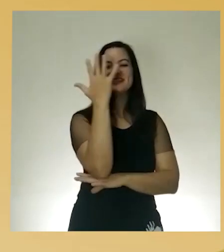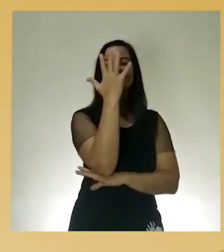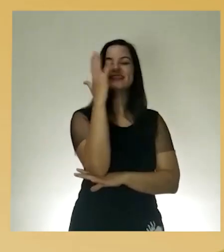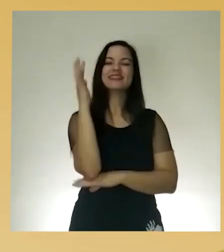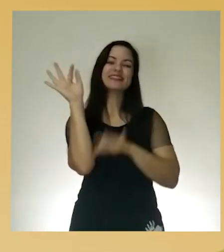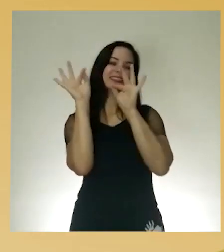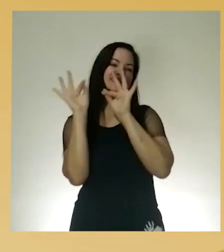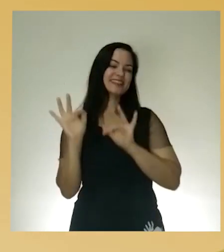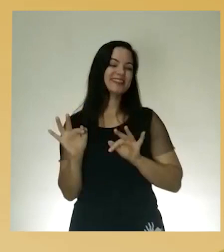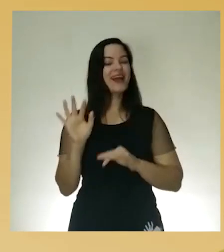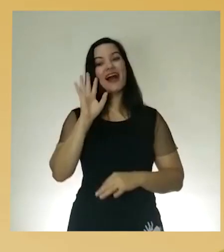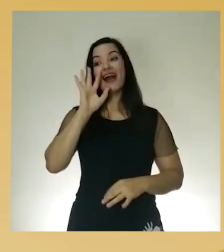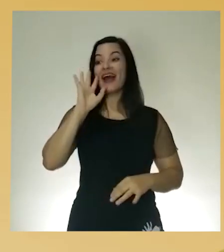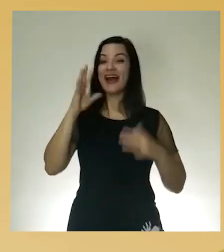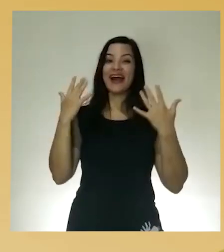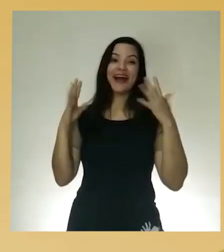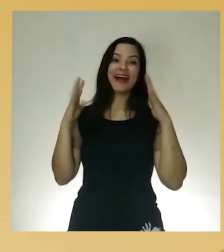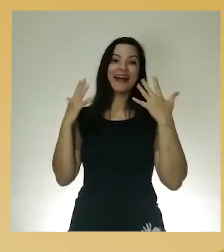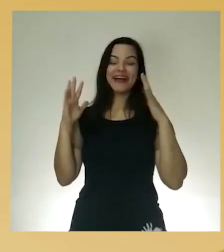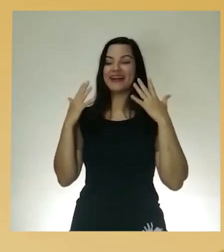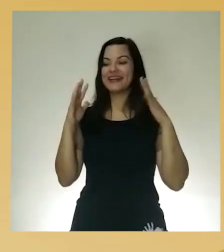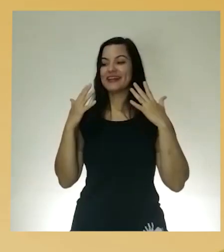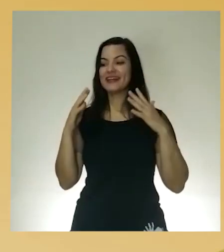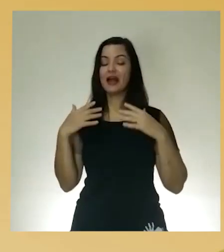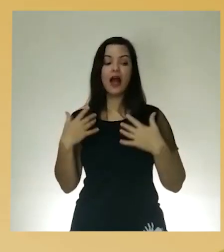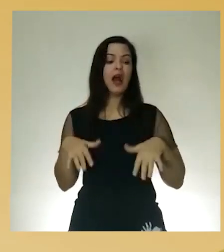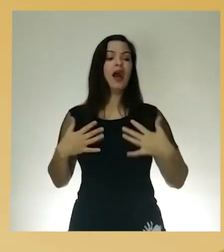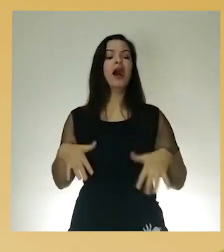Que legal!